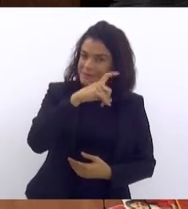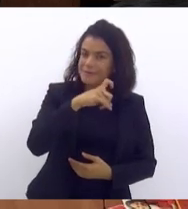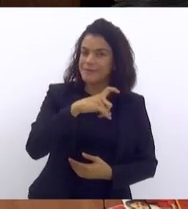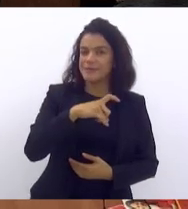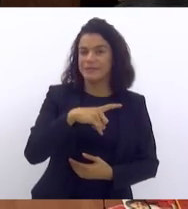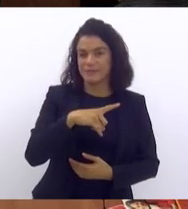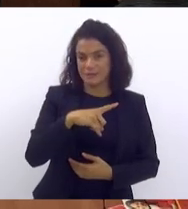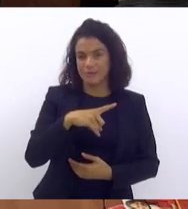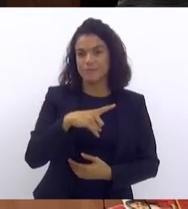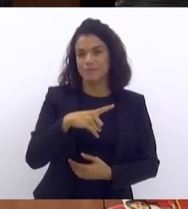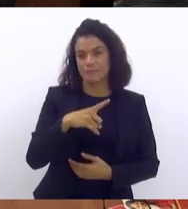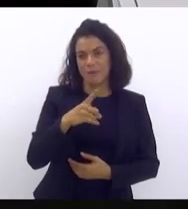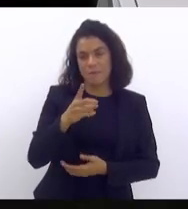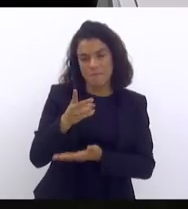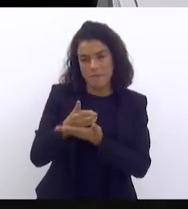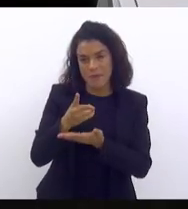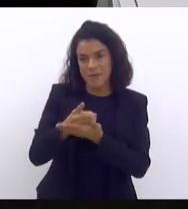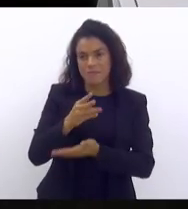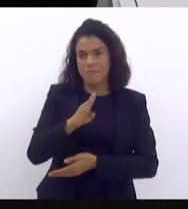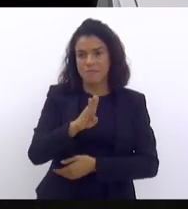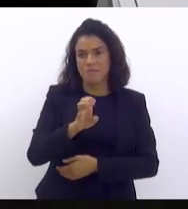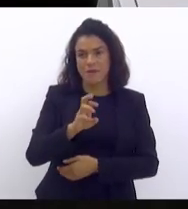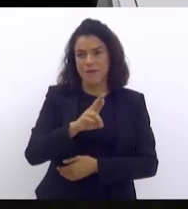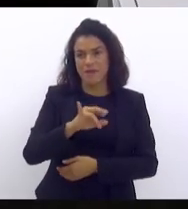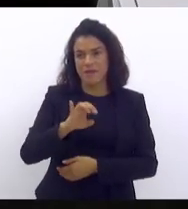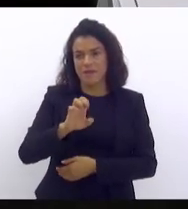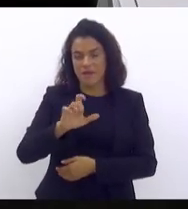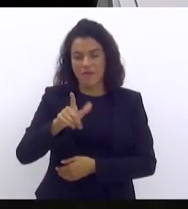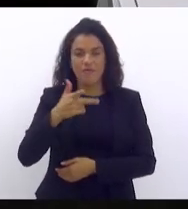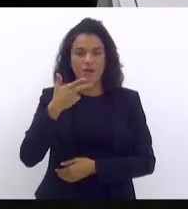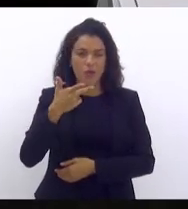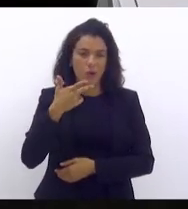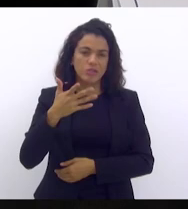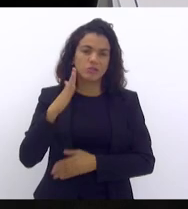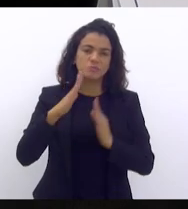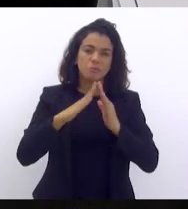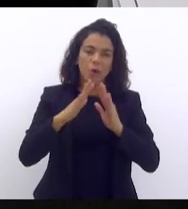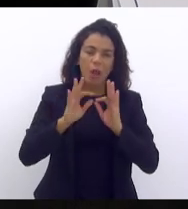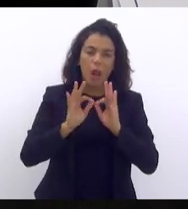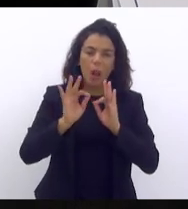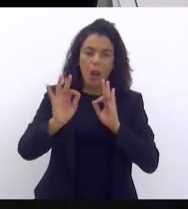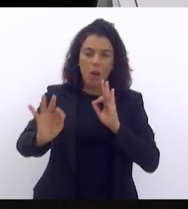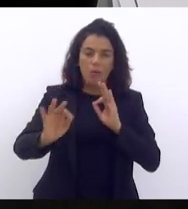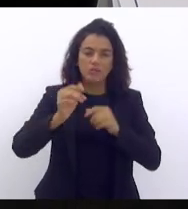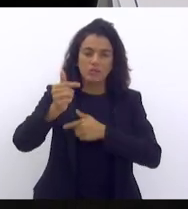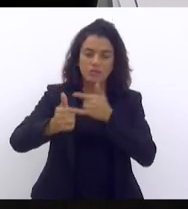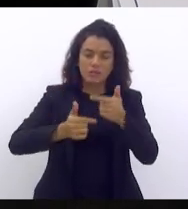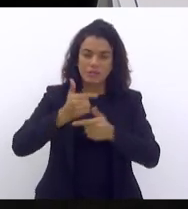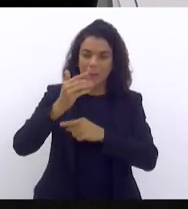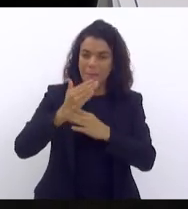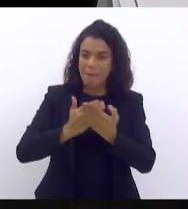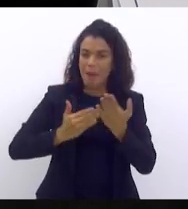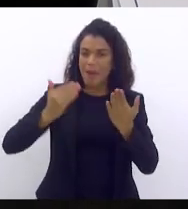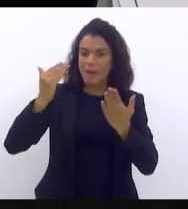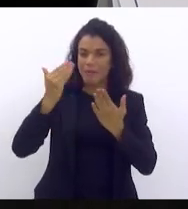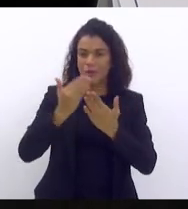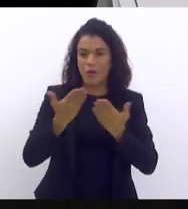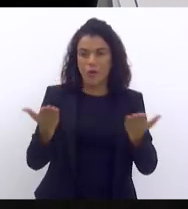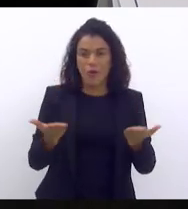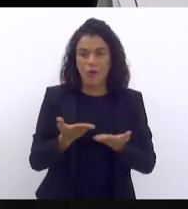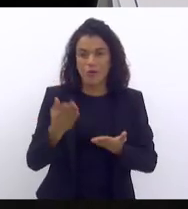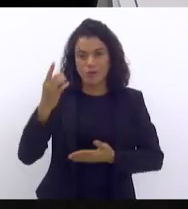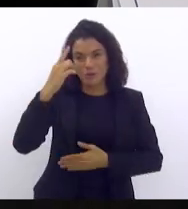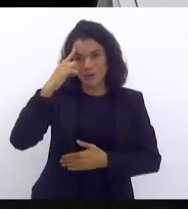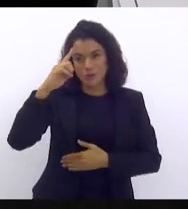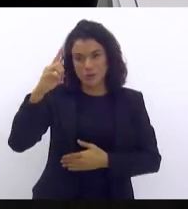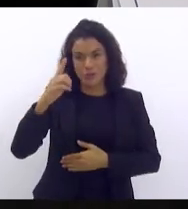deslocamento, como o próprio Berriel colocou, nós moramos longe, a gente trabalha bastante. Hoje, por exemplo, é um dia que a gente